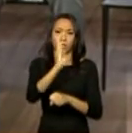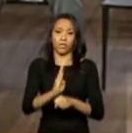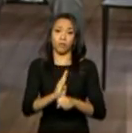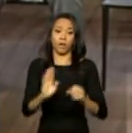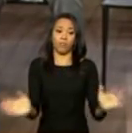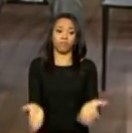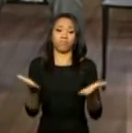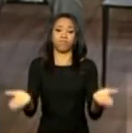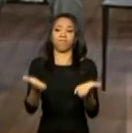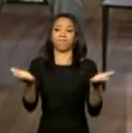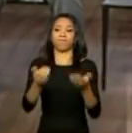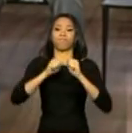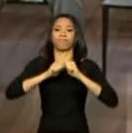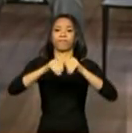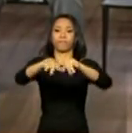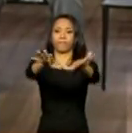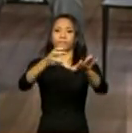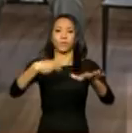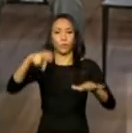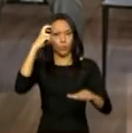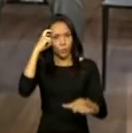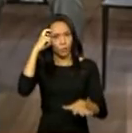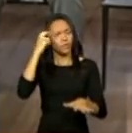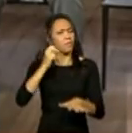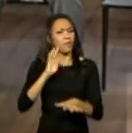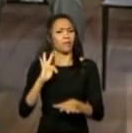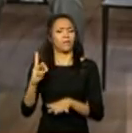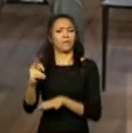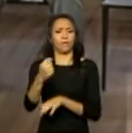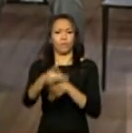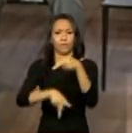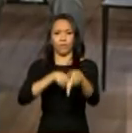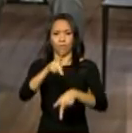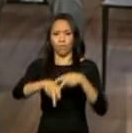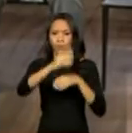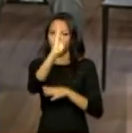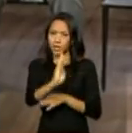cultural para todo o povo brasileiro é fundamental.